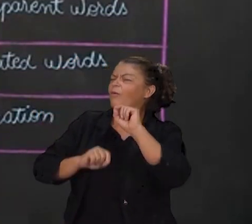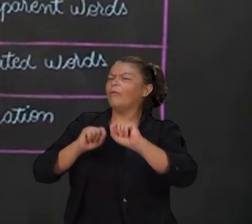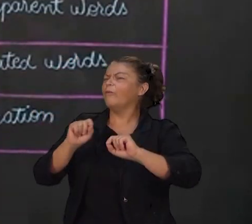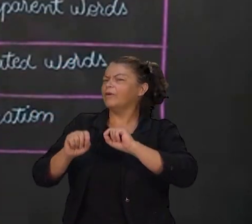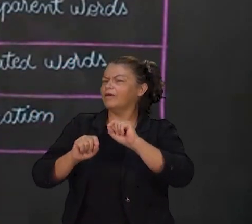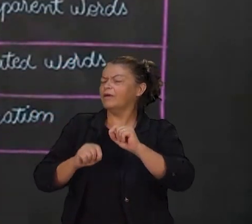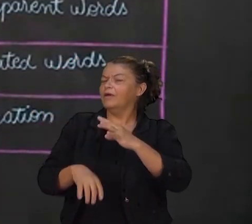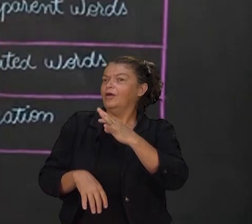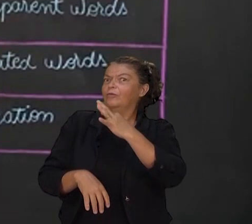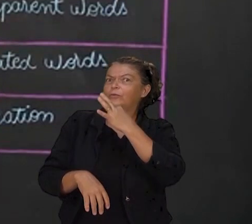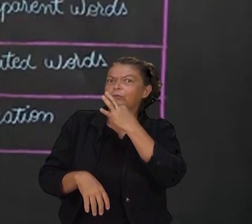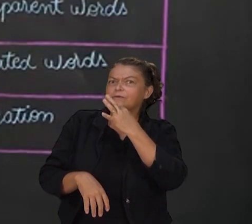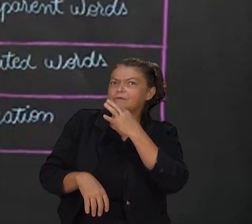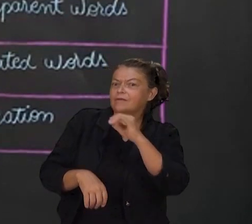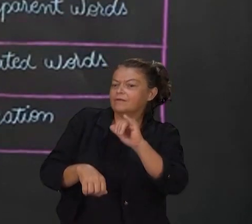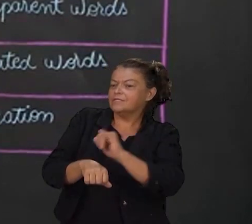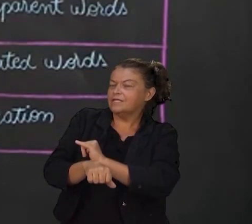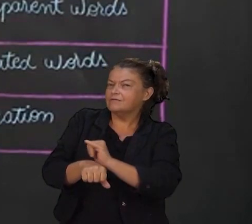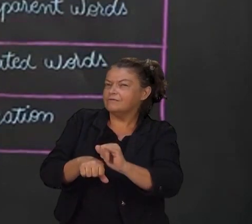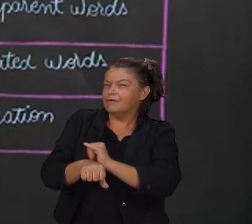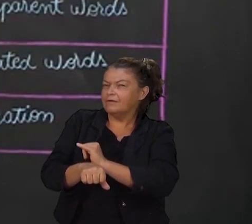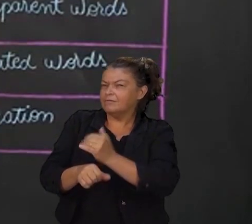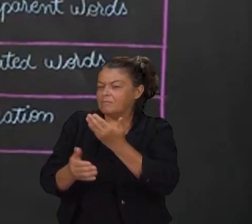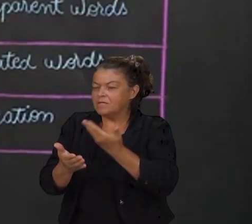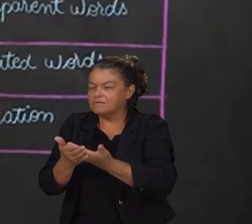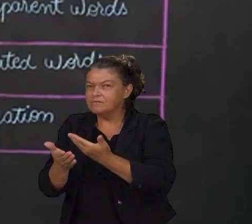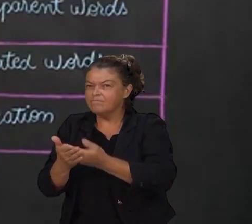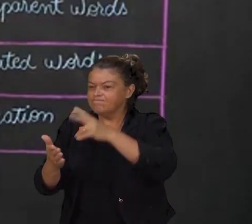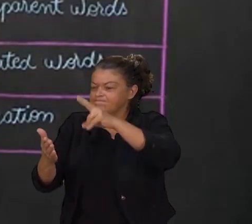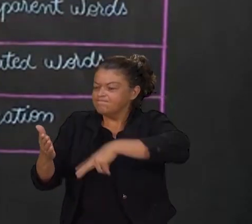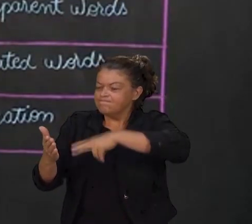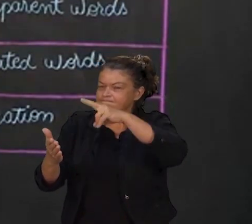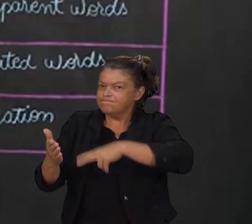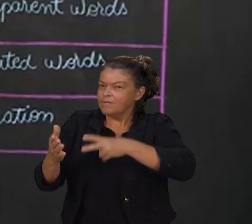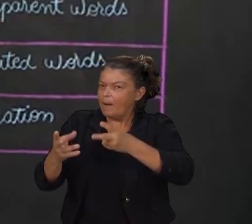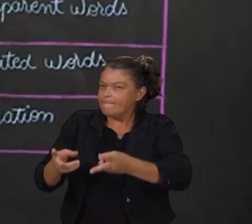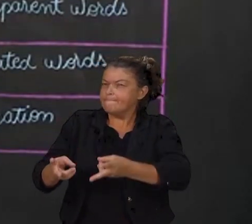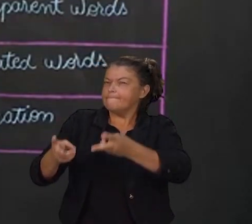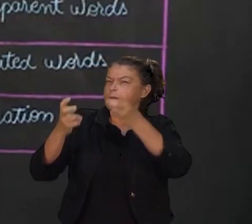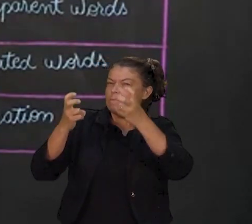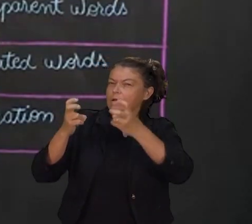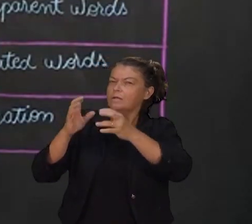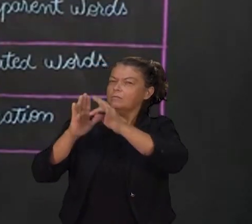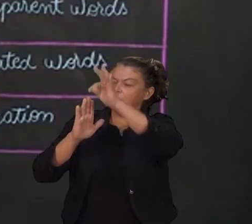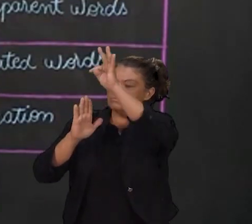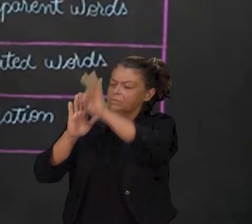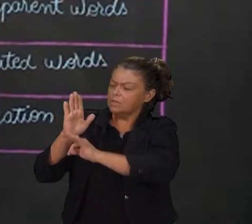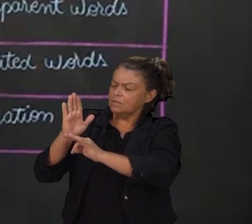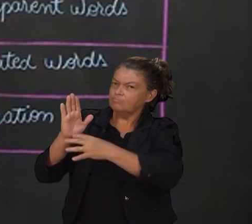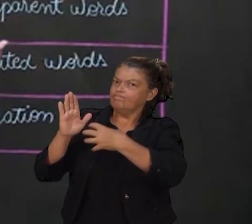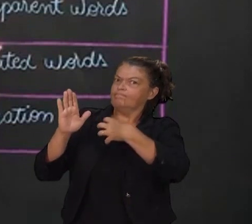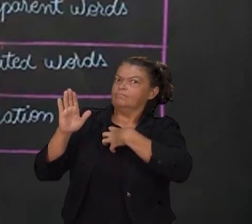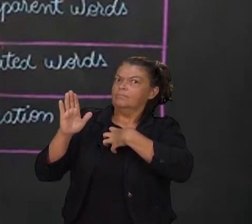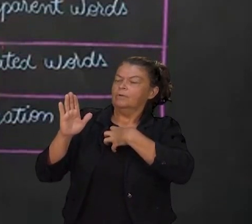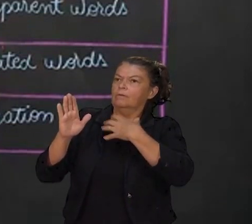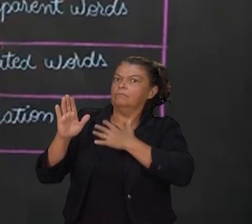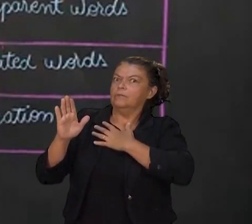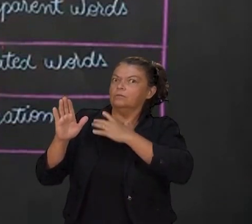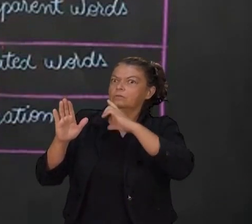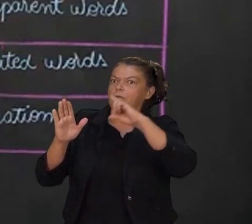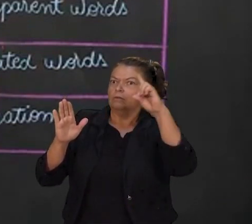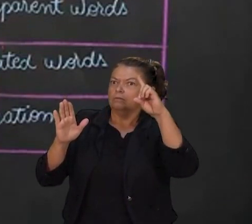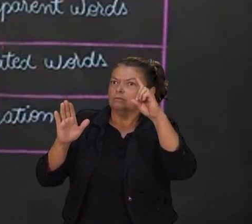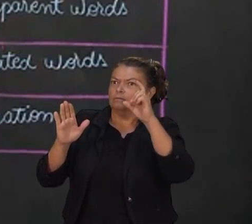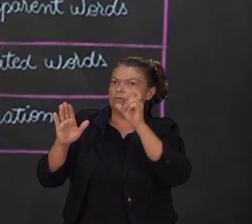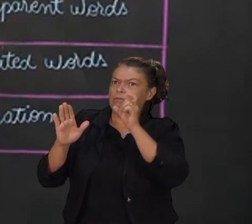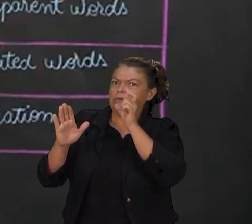vamos conhecer as estratégias de leitura. Quando nós nos deparamos com um texto, a primeira reação é: meu Deus,